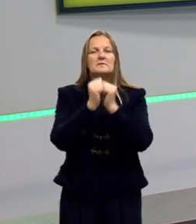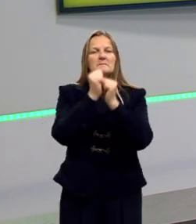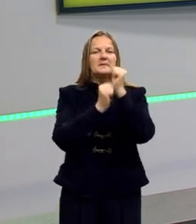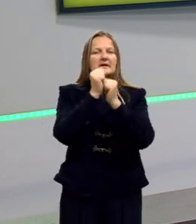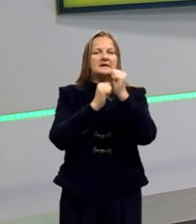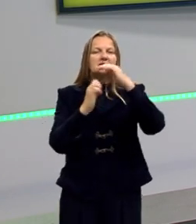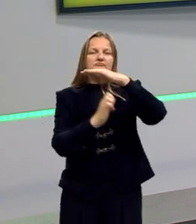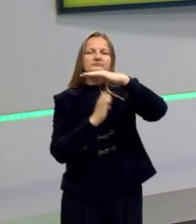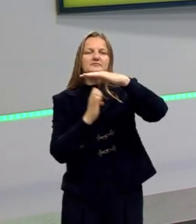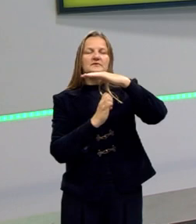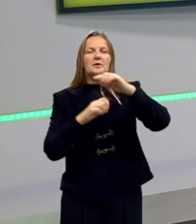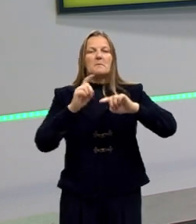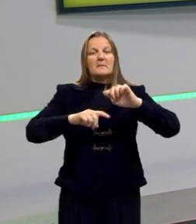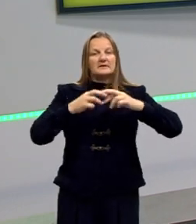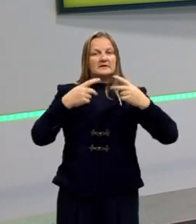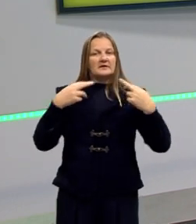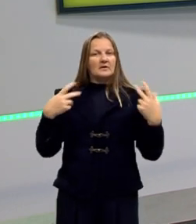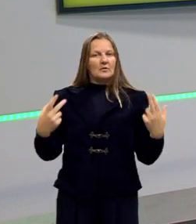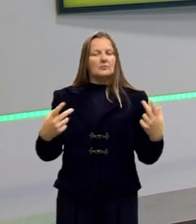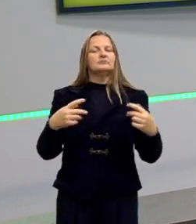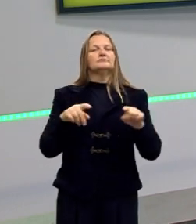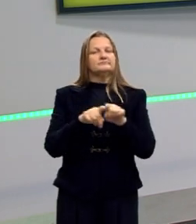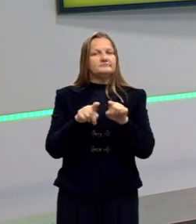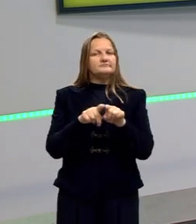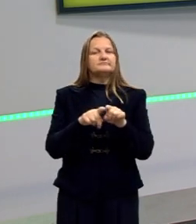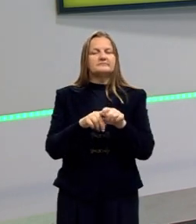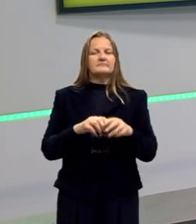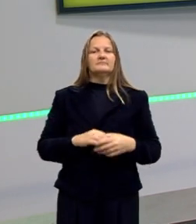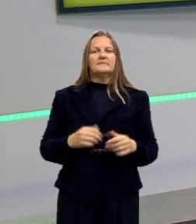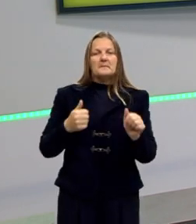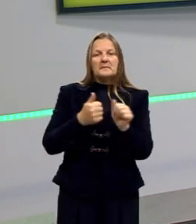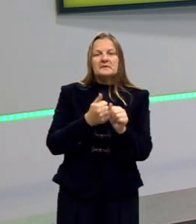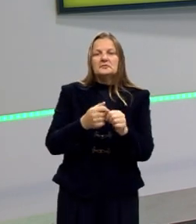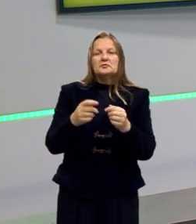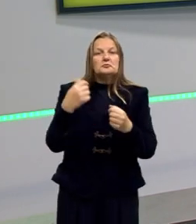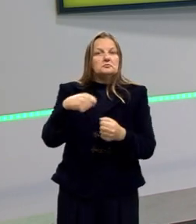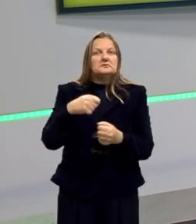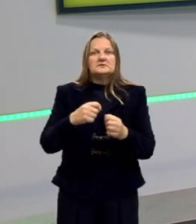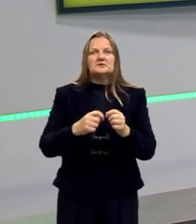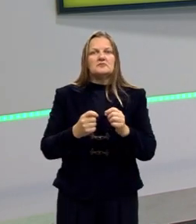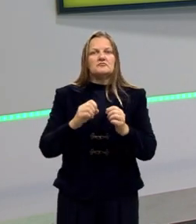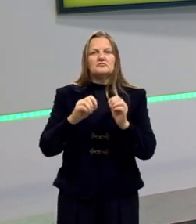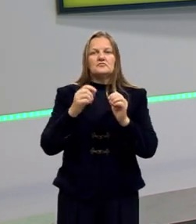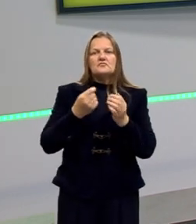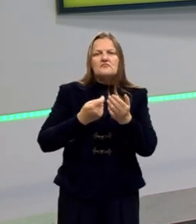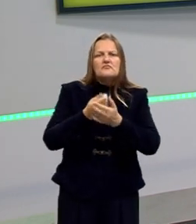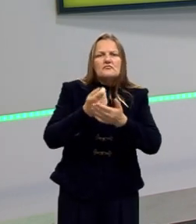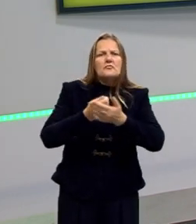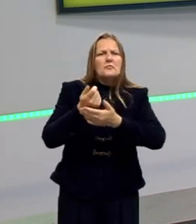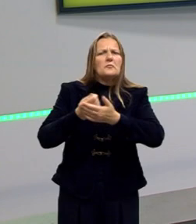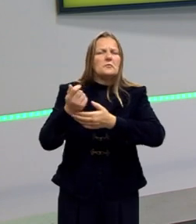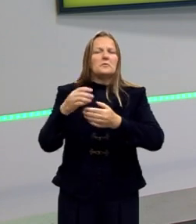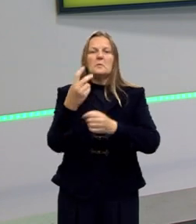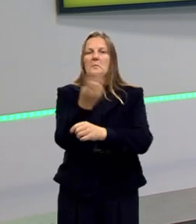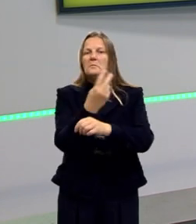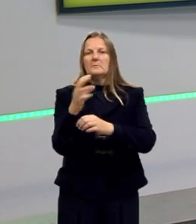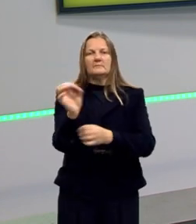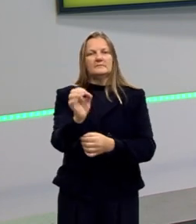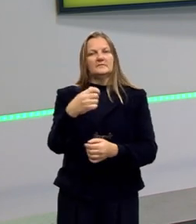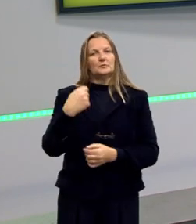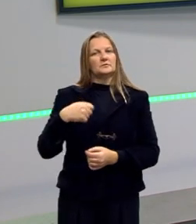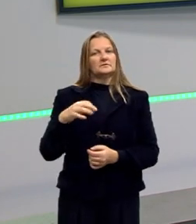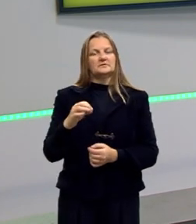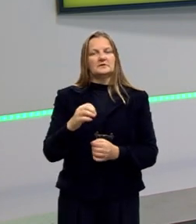né matéria-prima também tá muito perto da matéria-prima tu não vai precisar ir atrás nessa matéria prima né